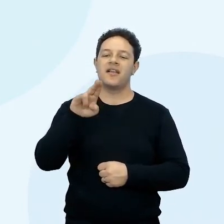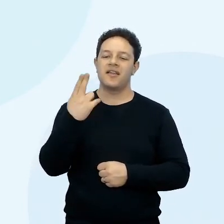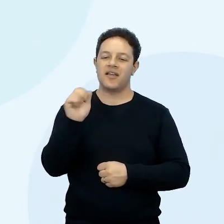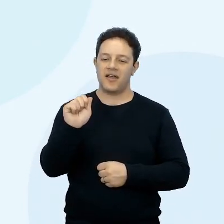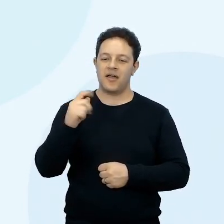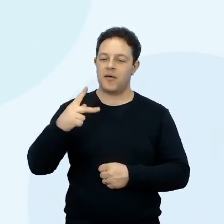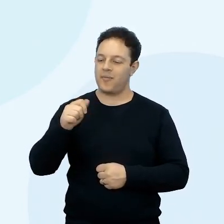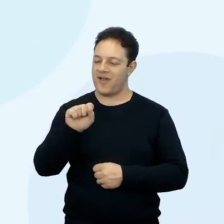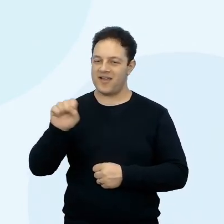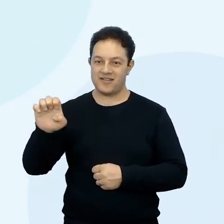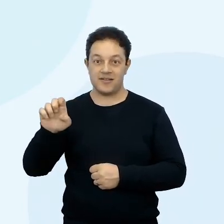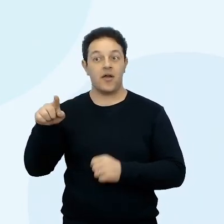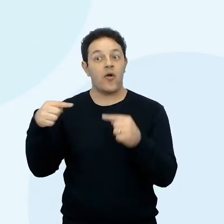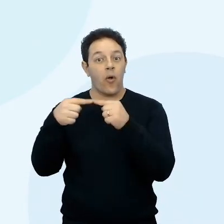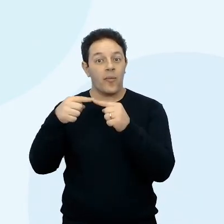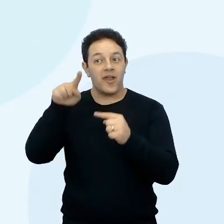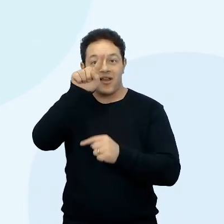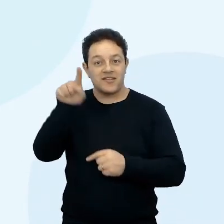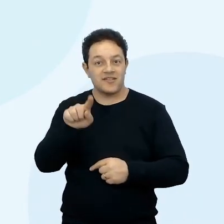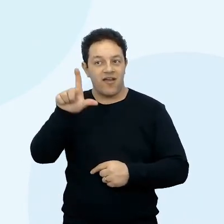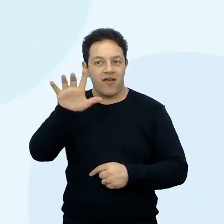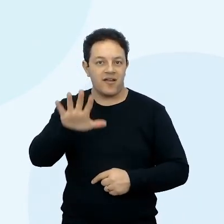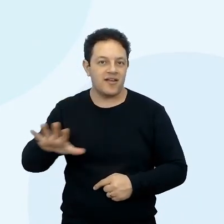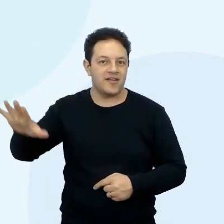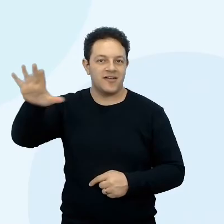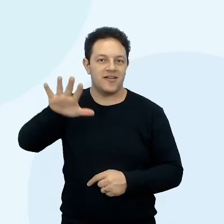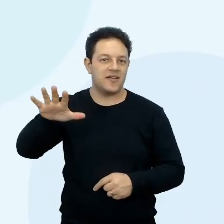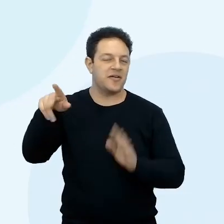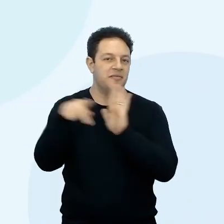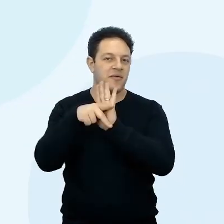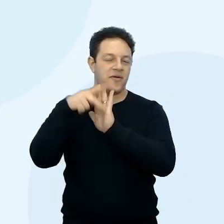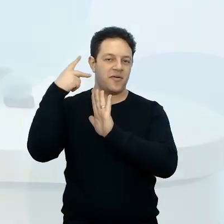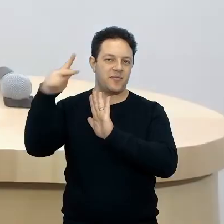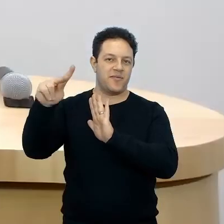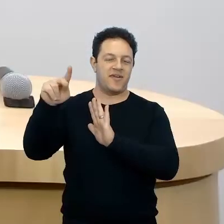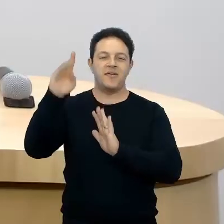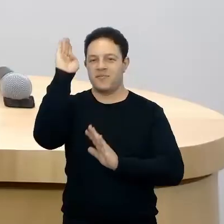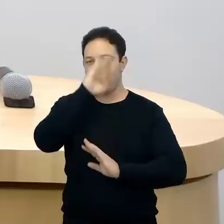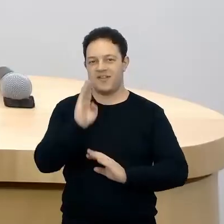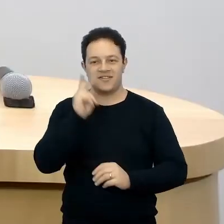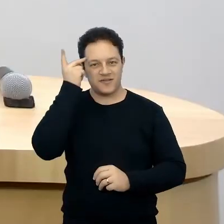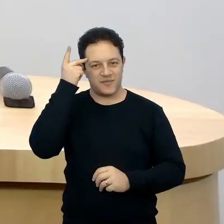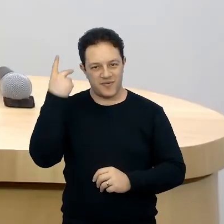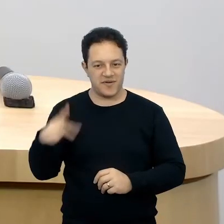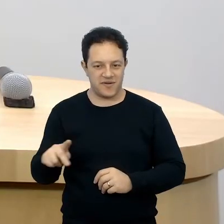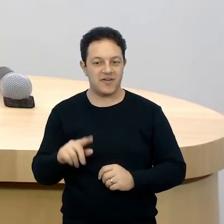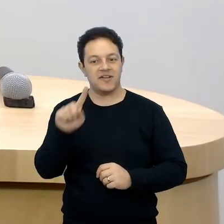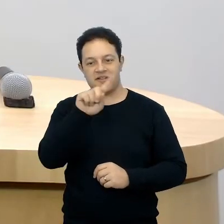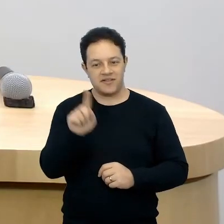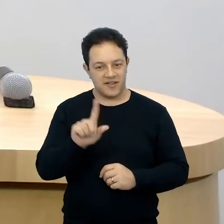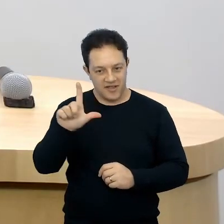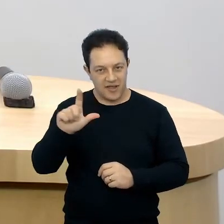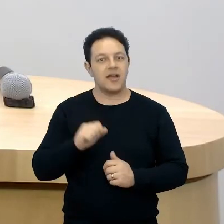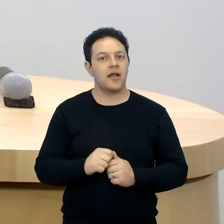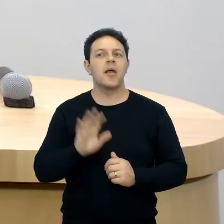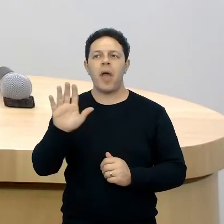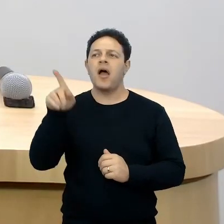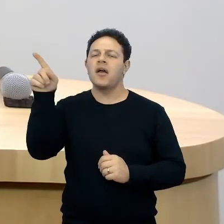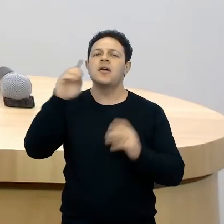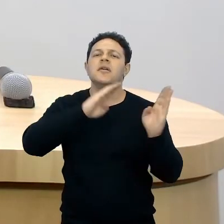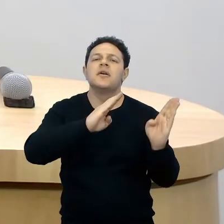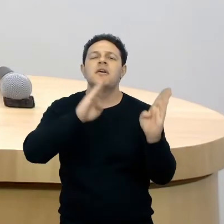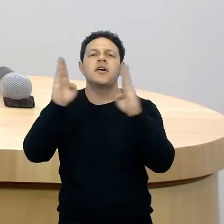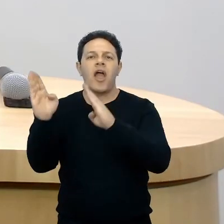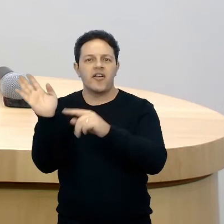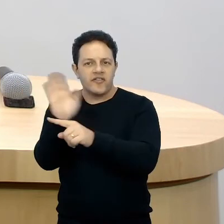ZL, é um filme que retrata aí a periferia da zona leste de São Paulo, e ele trata com tanta dignidade a